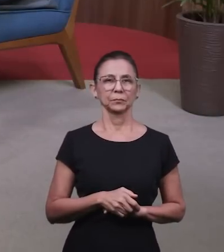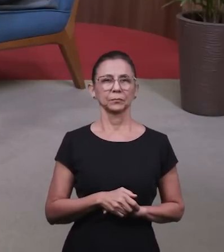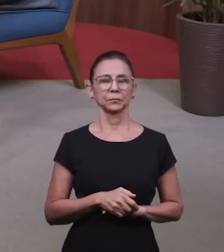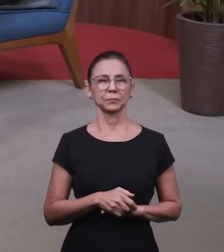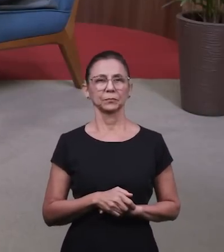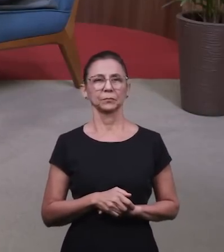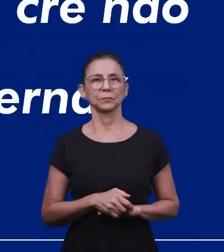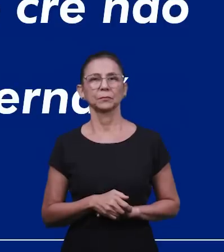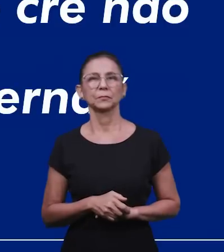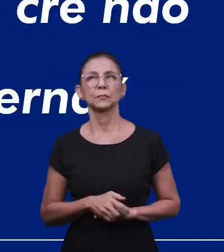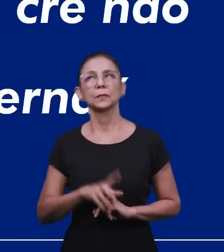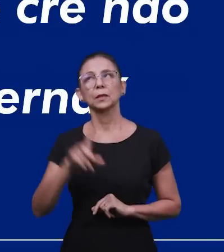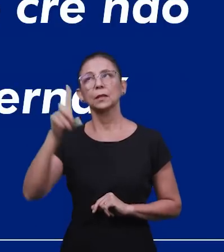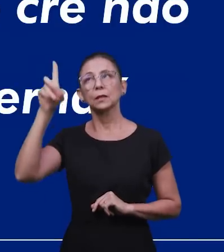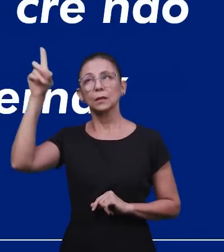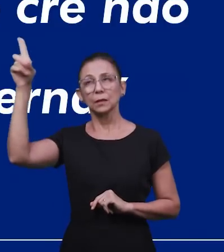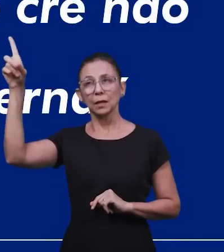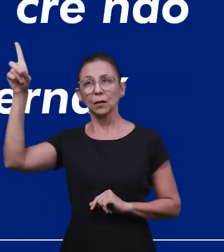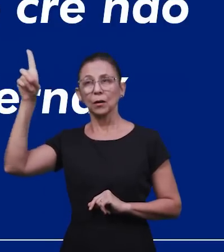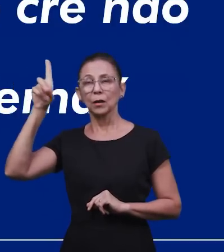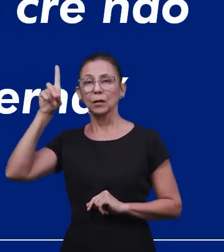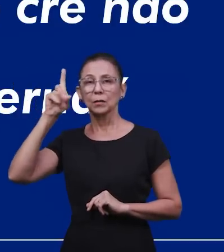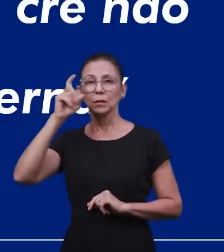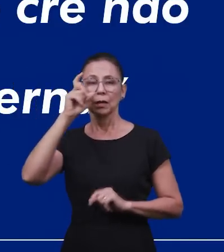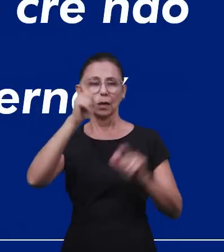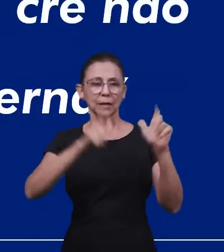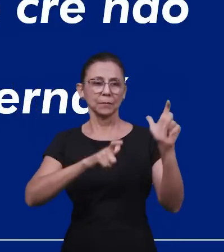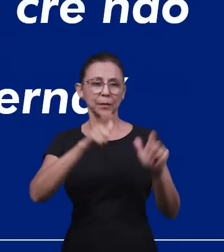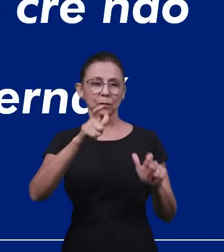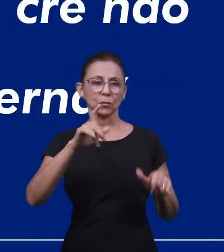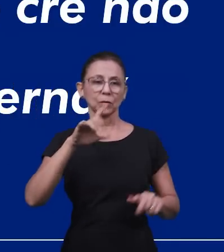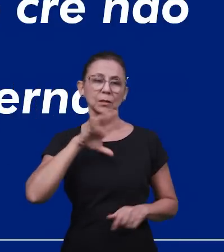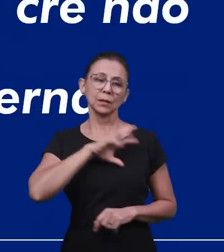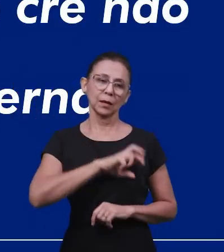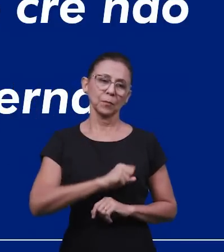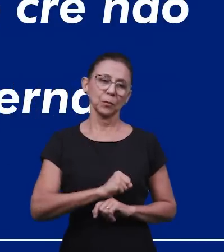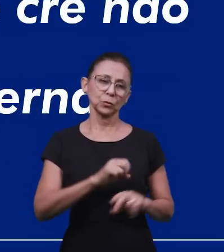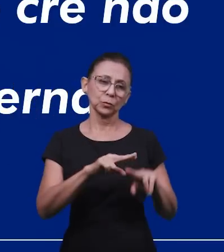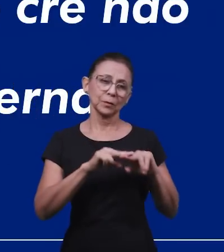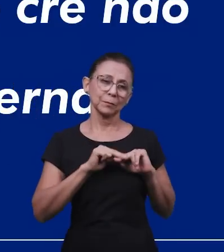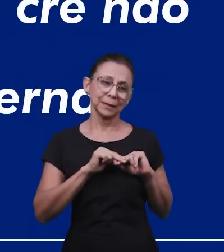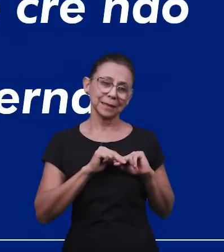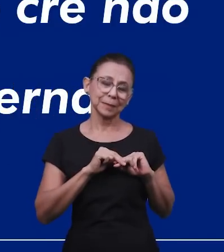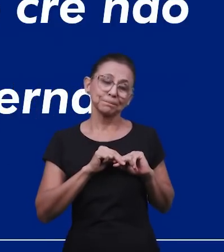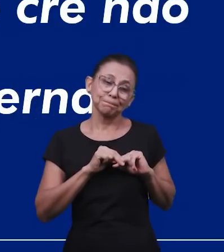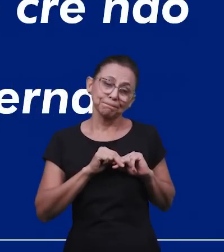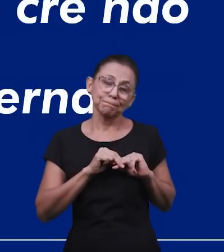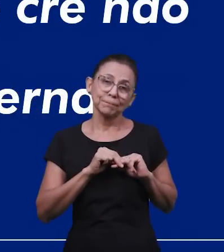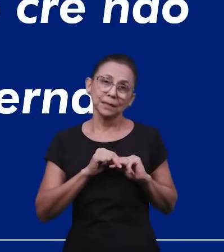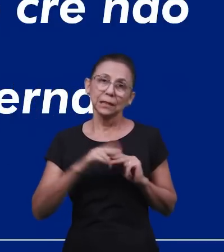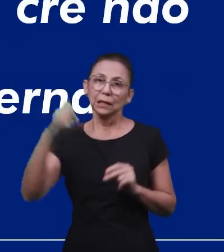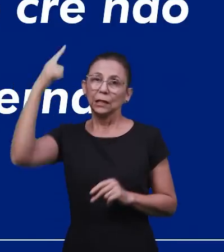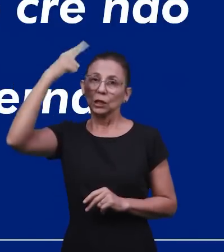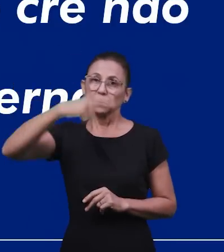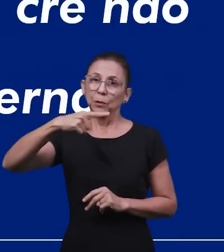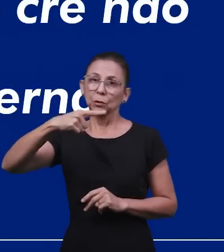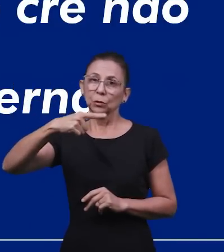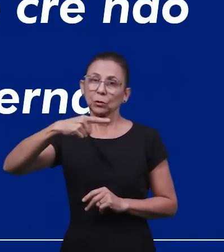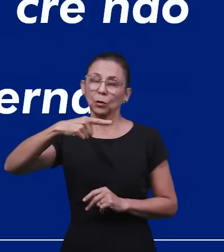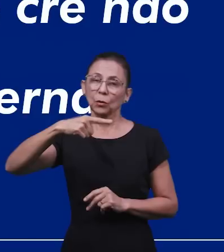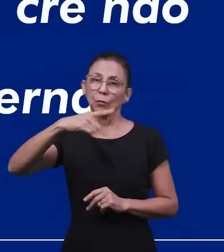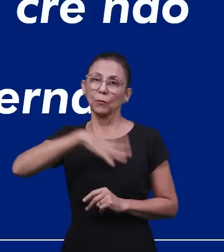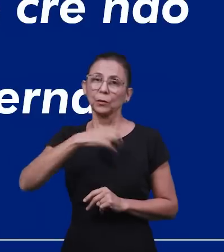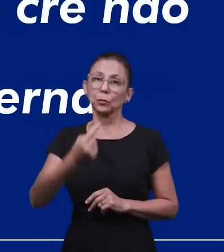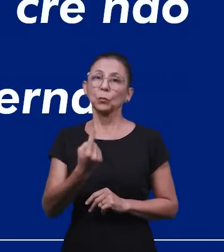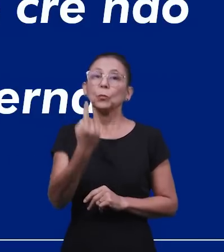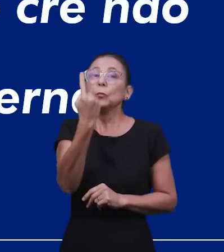bastante conhecido, que diz assim: porque Deus amou o mundo de tal maneira que deu o seu Filho unigênito, para que todo